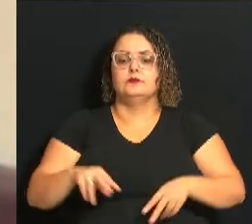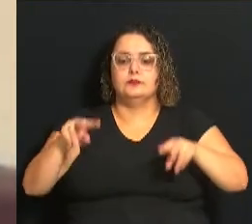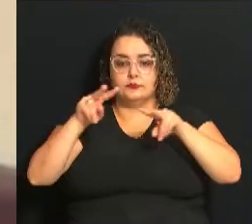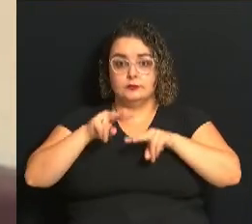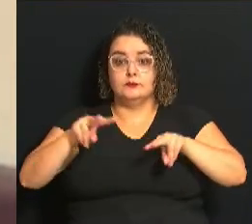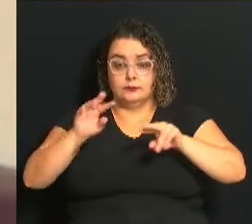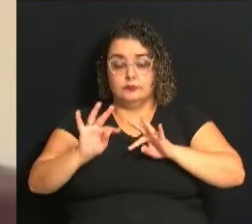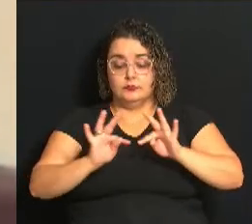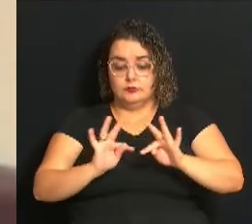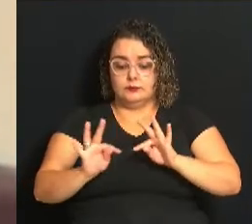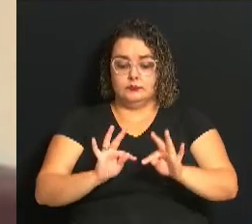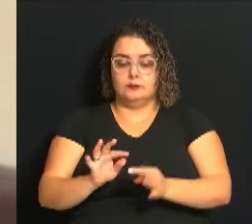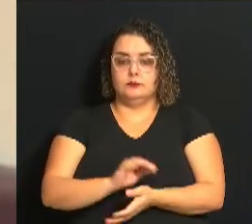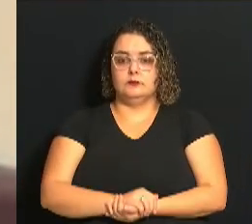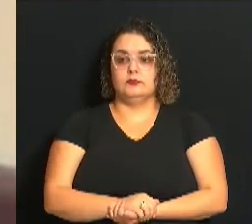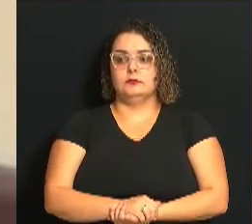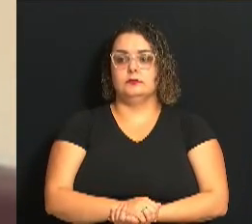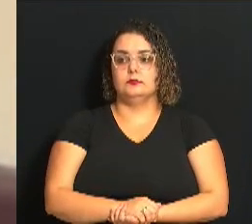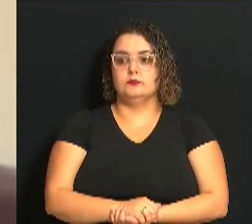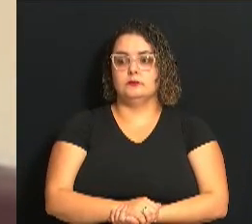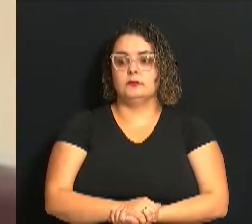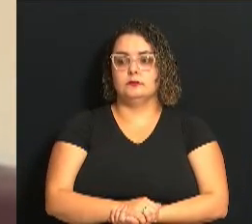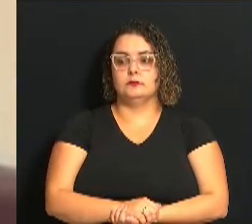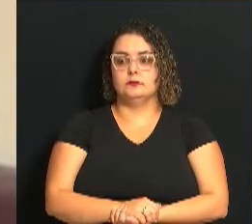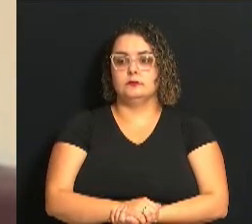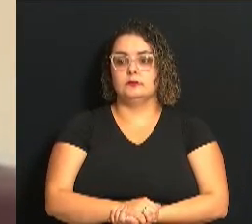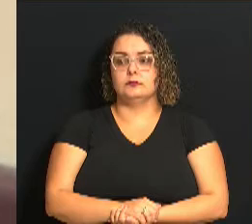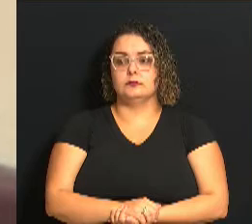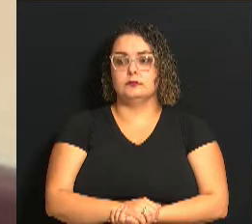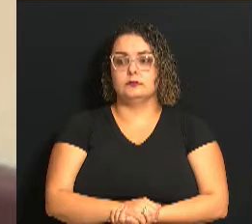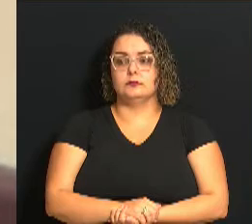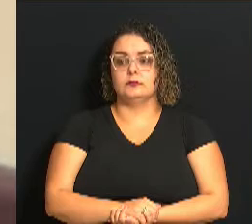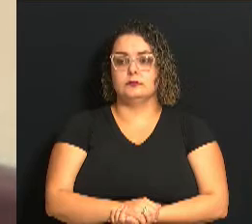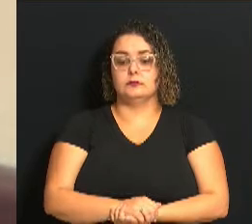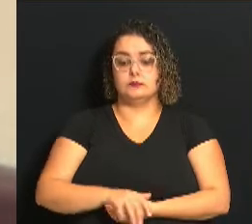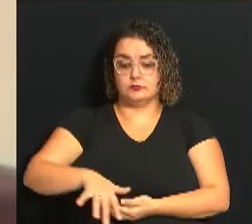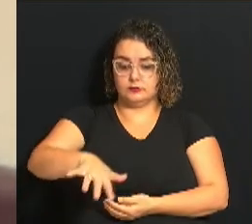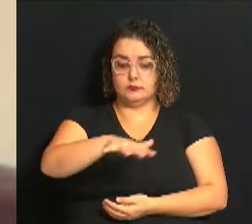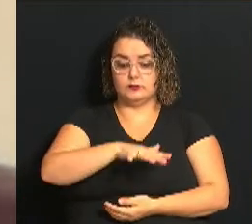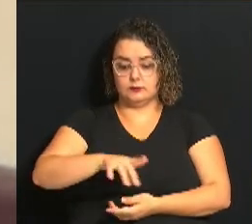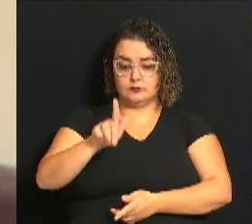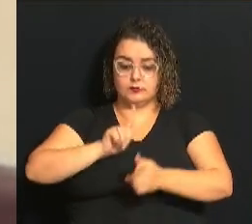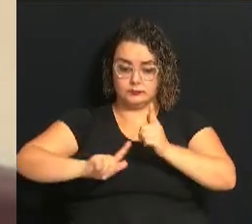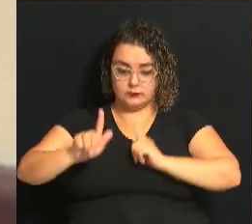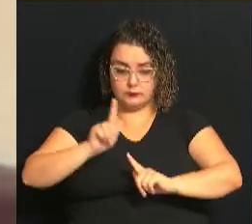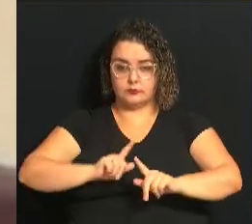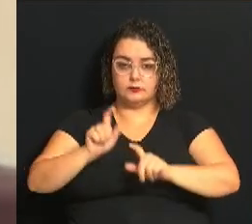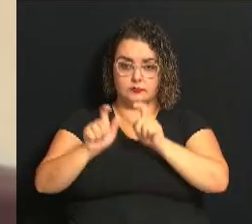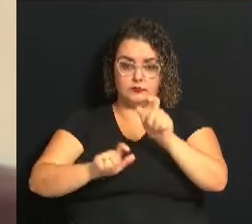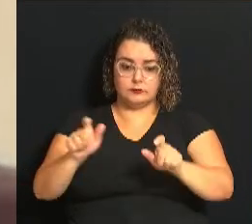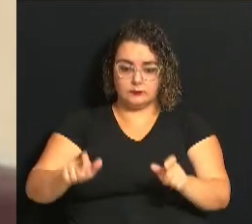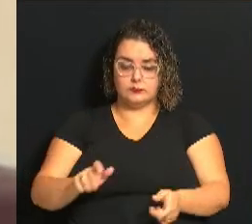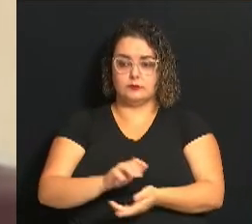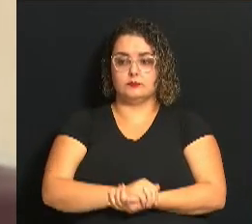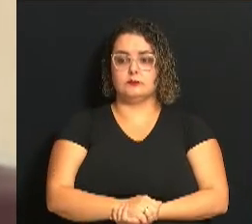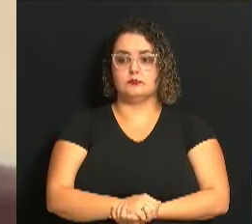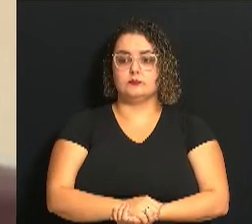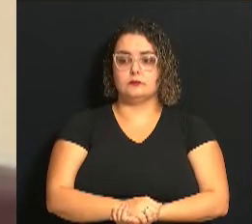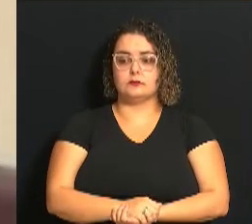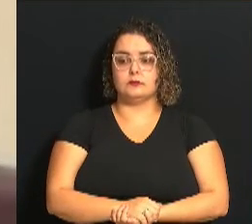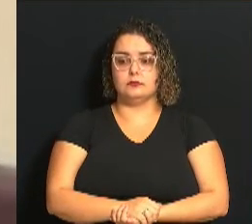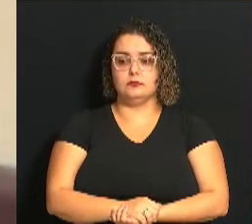né, que é a nossa área de gestão de pessoas, é um